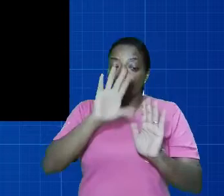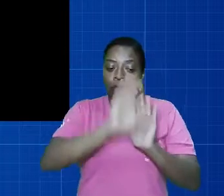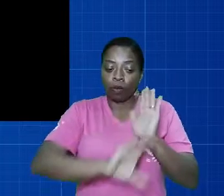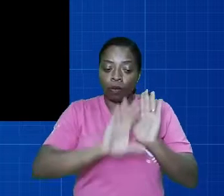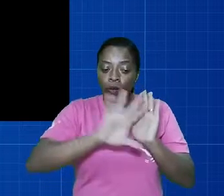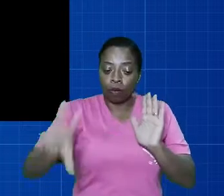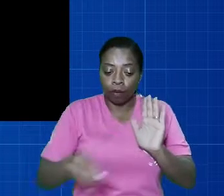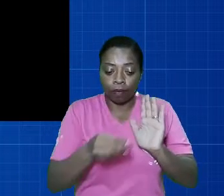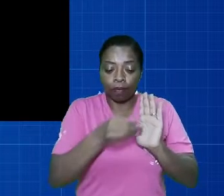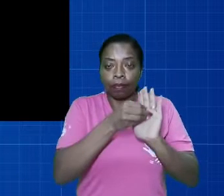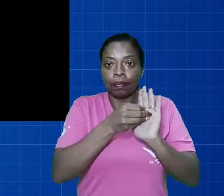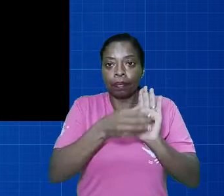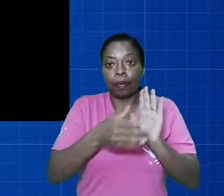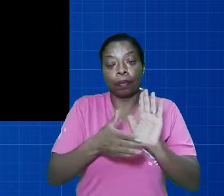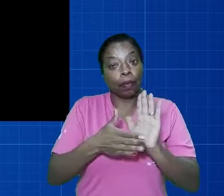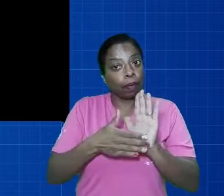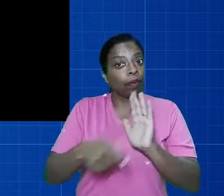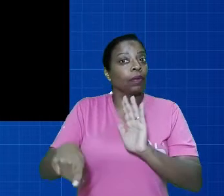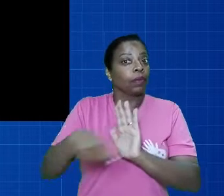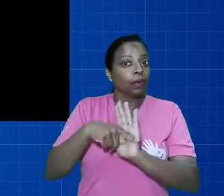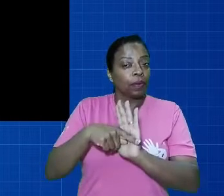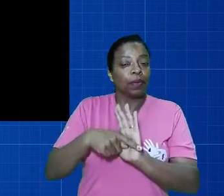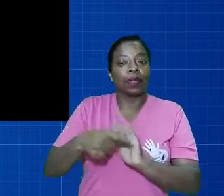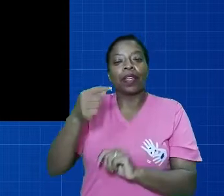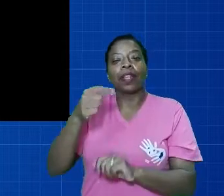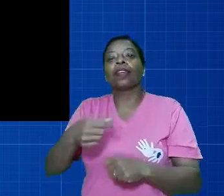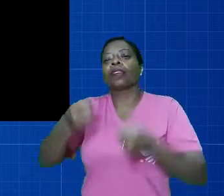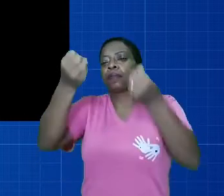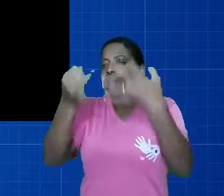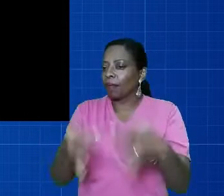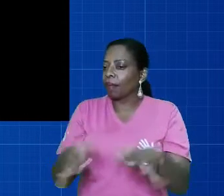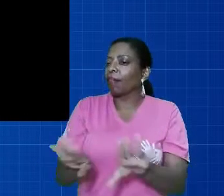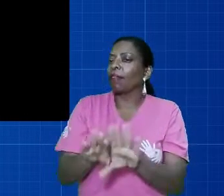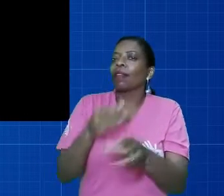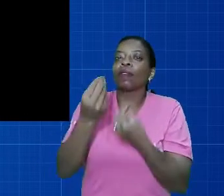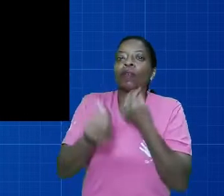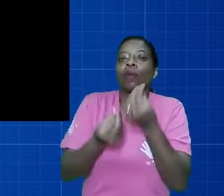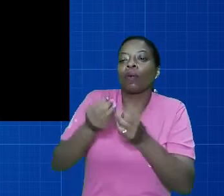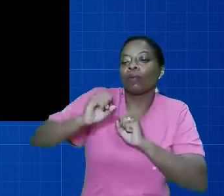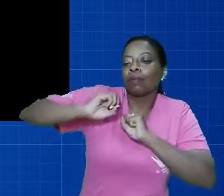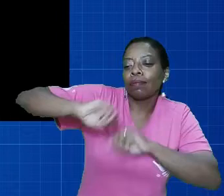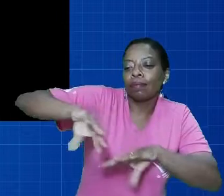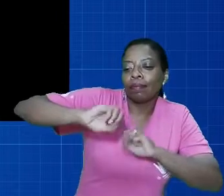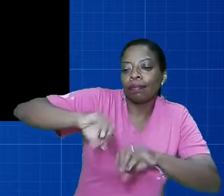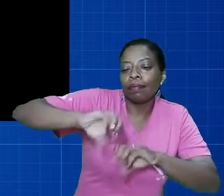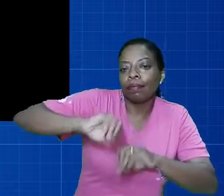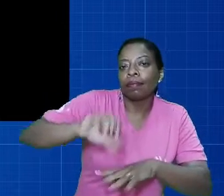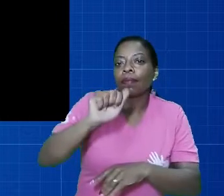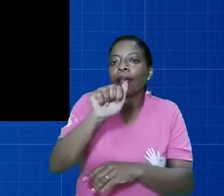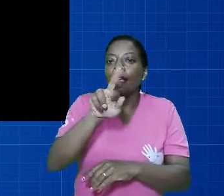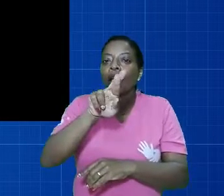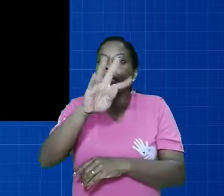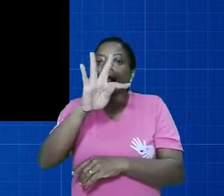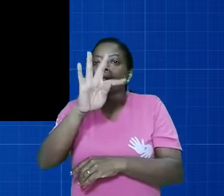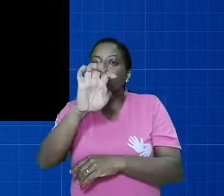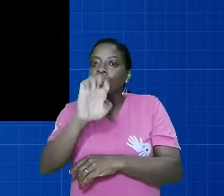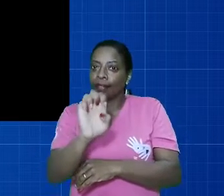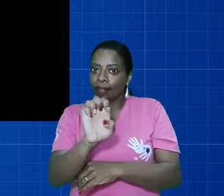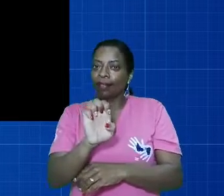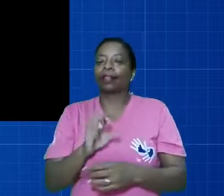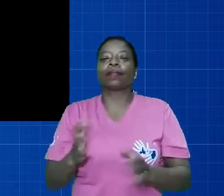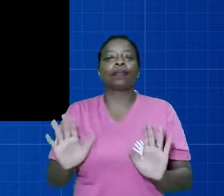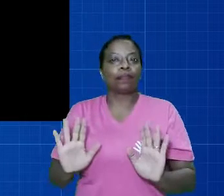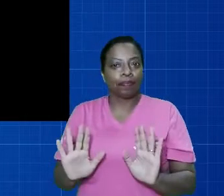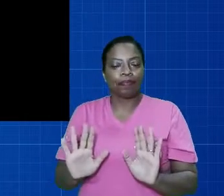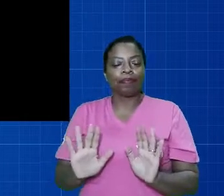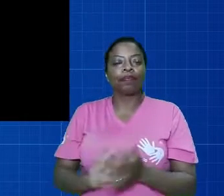né, já estávamos falando sobre o ensino de arte, né, a disciplina ainda vai mudar de nome um pouco depois, mas, né, a